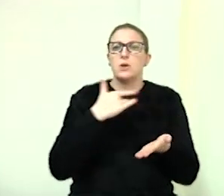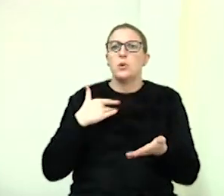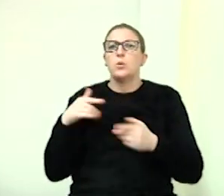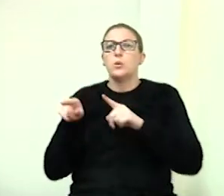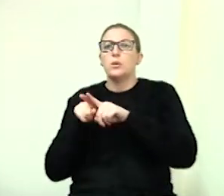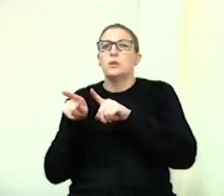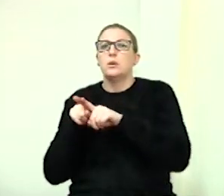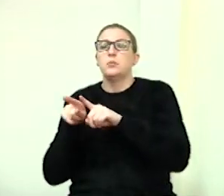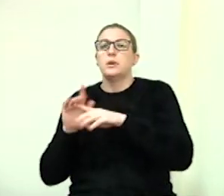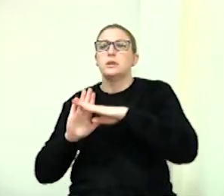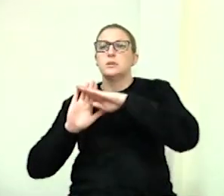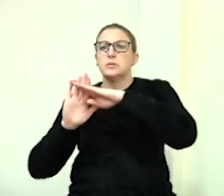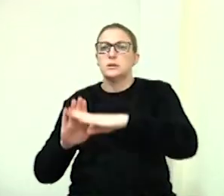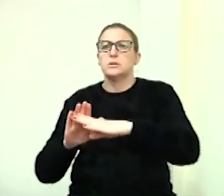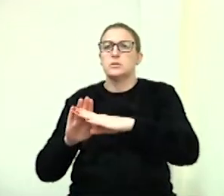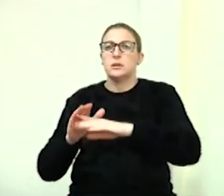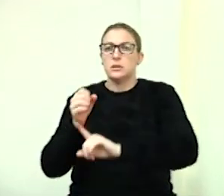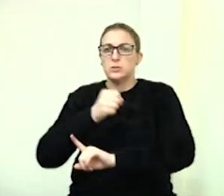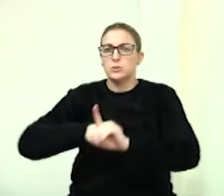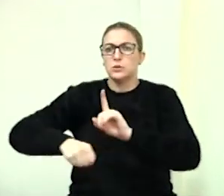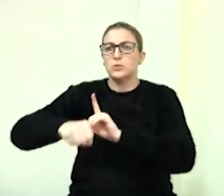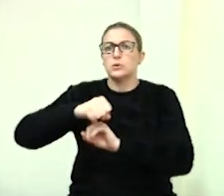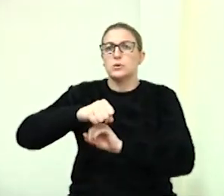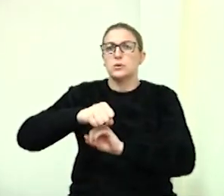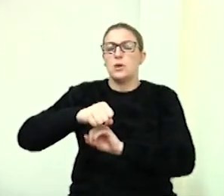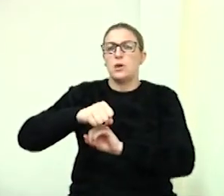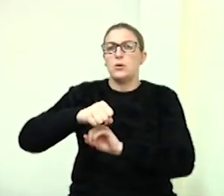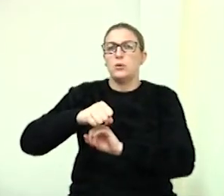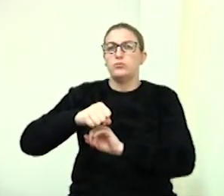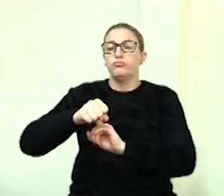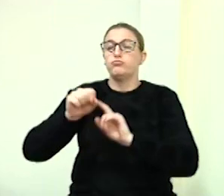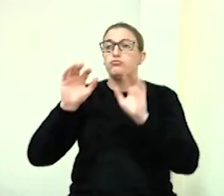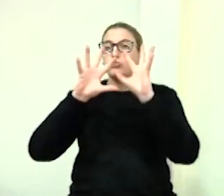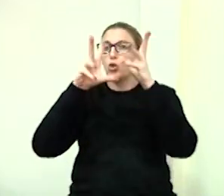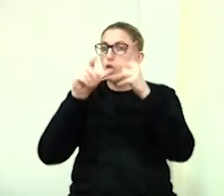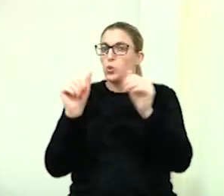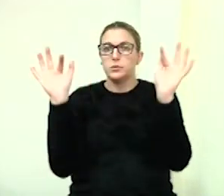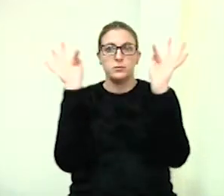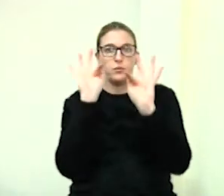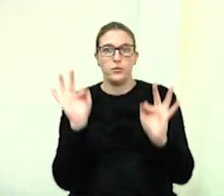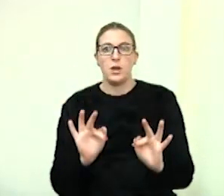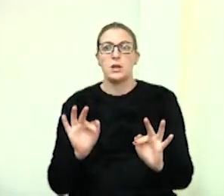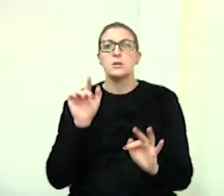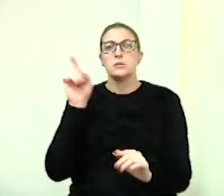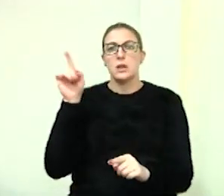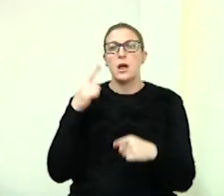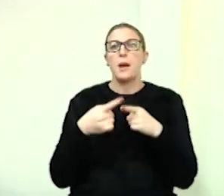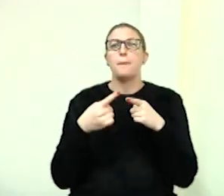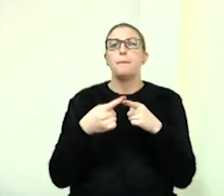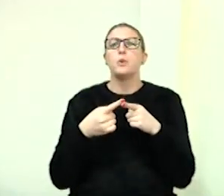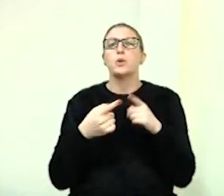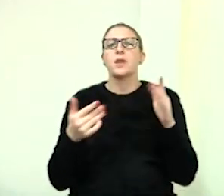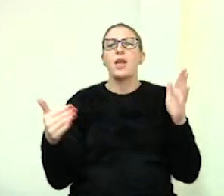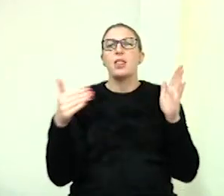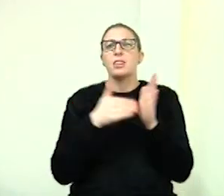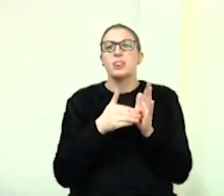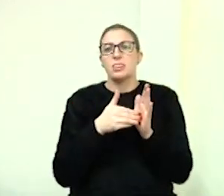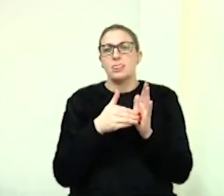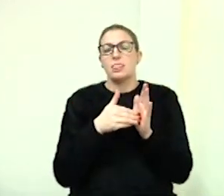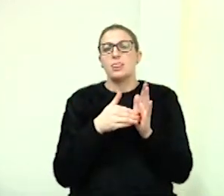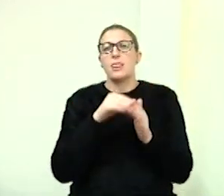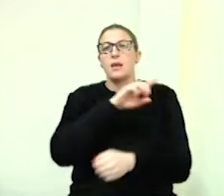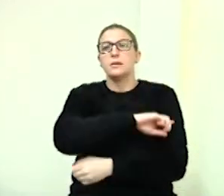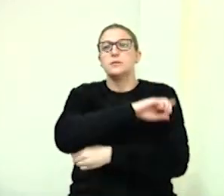básicas e kits de higiene, foi muito bem recebido lá. Porque até então, como é que funcionavam nos CRAS e nos CREAS? E qual é a obrigação